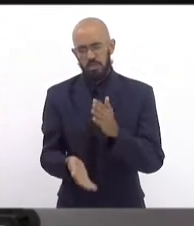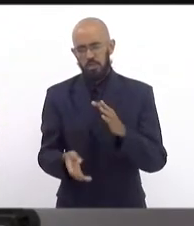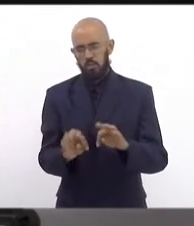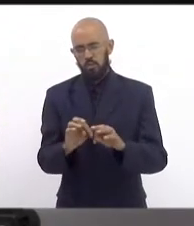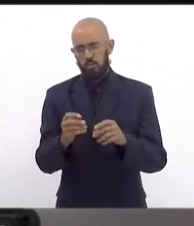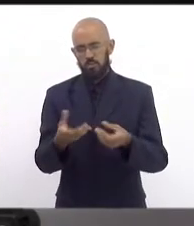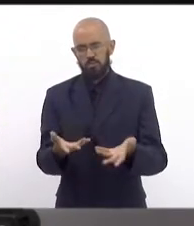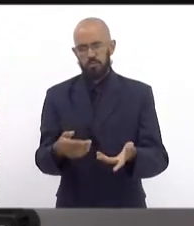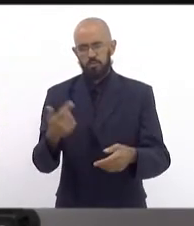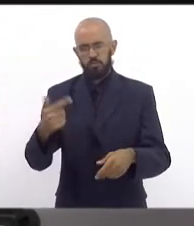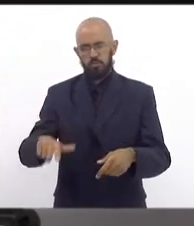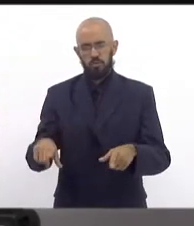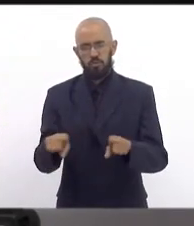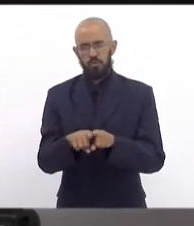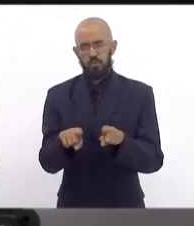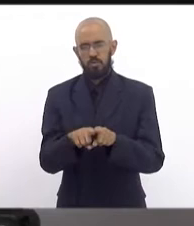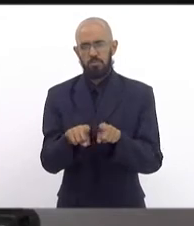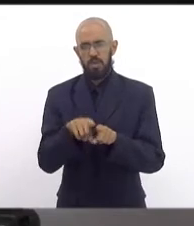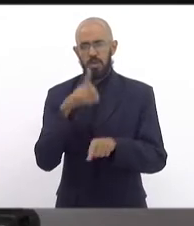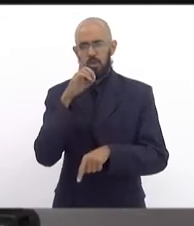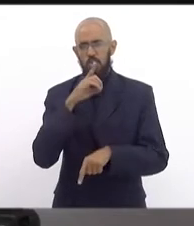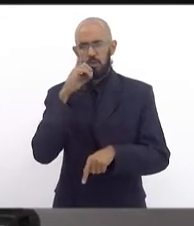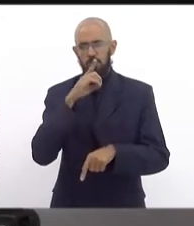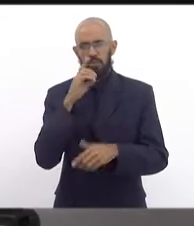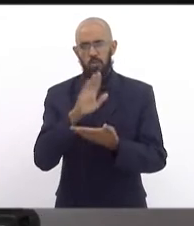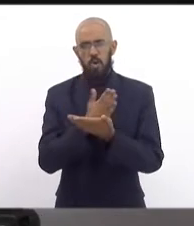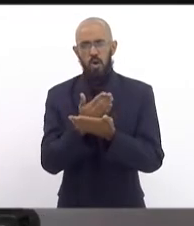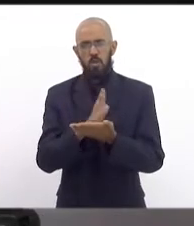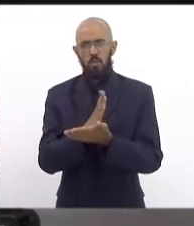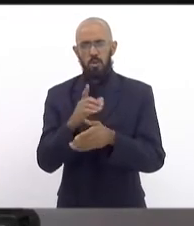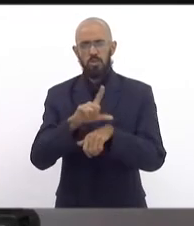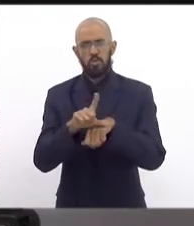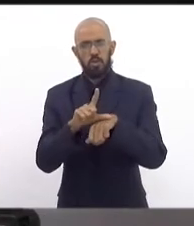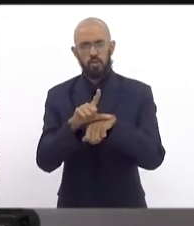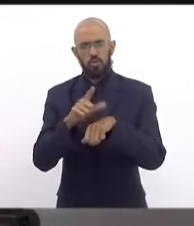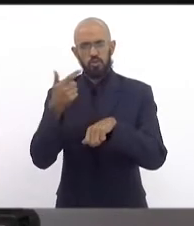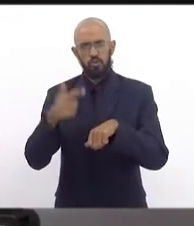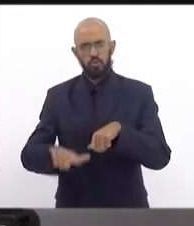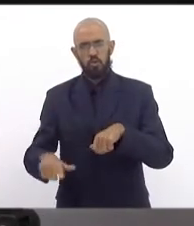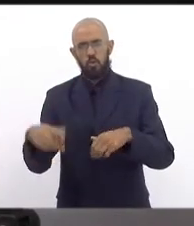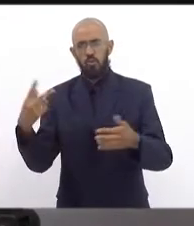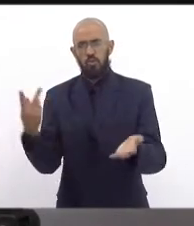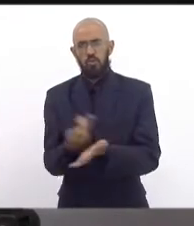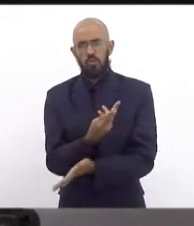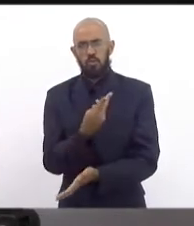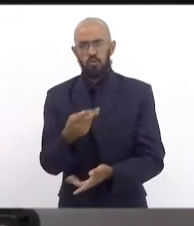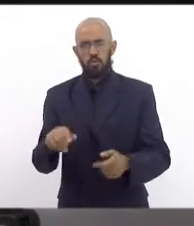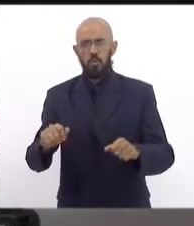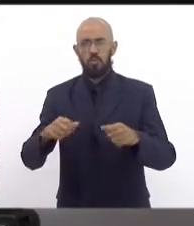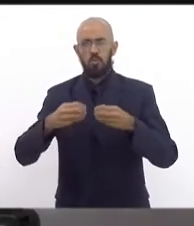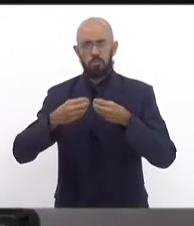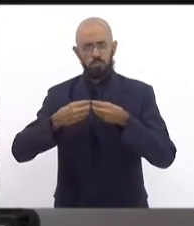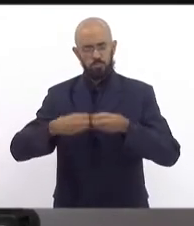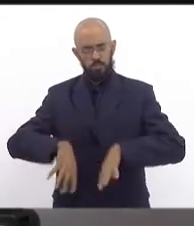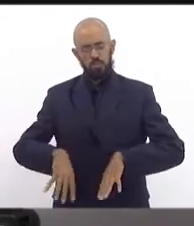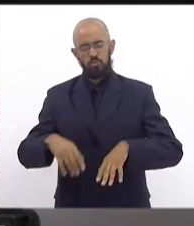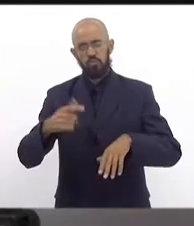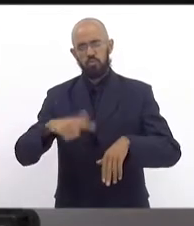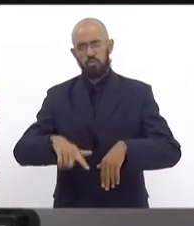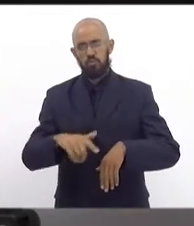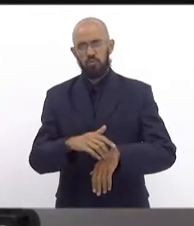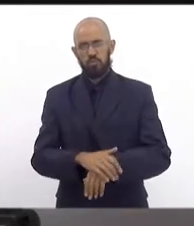e novamente agora no domingo algumas lojas novamente tiveram grande perda